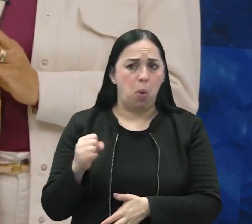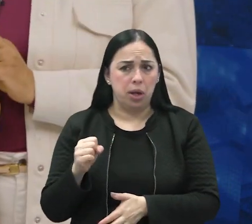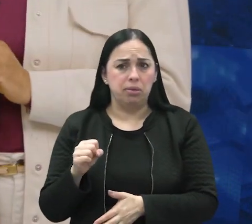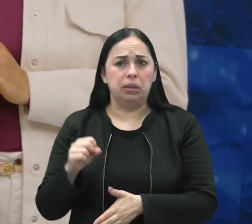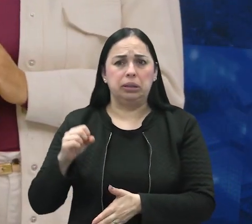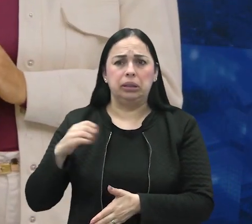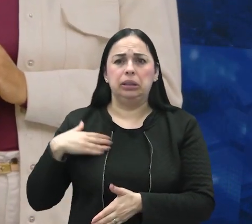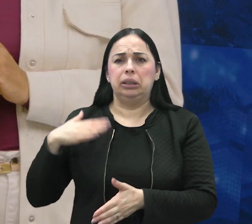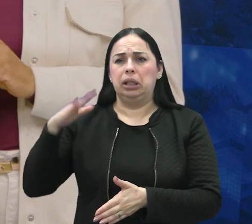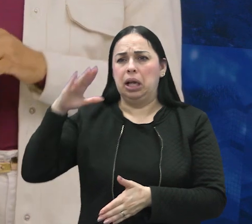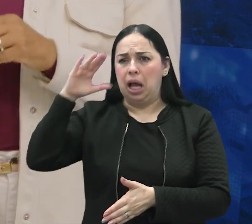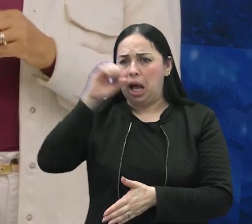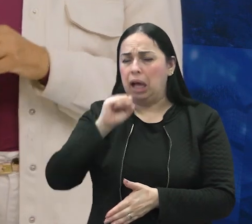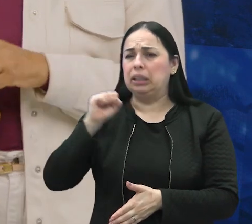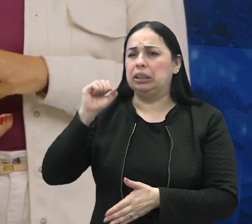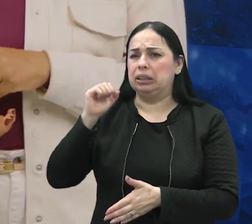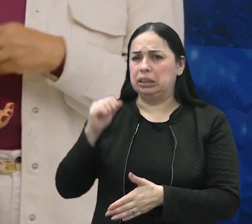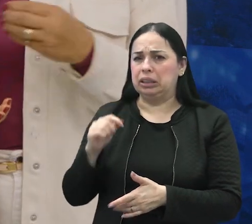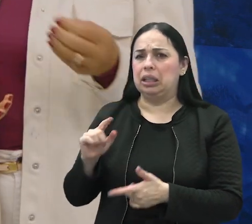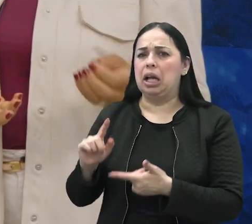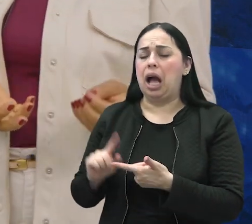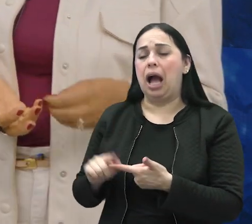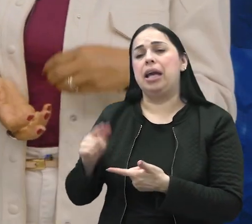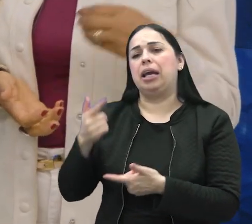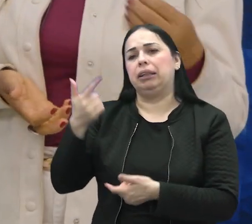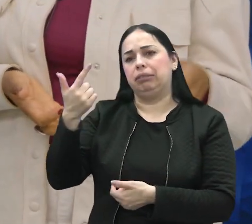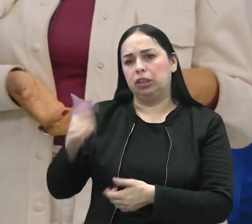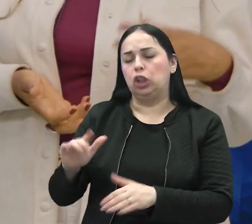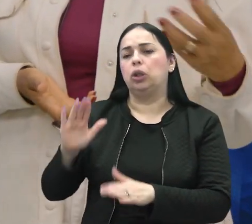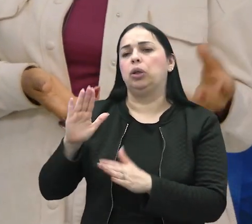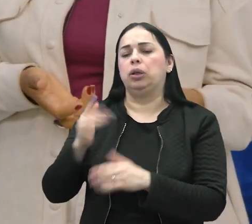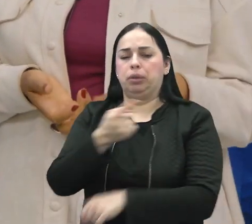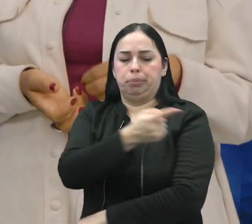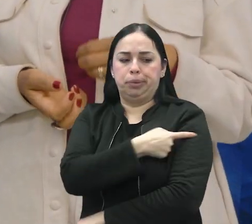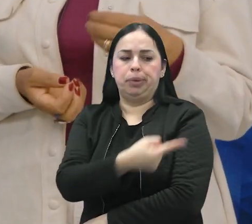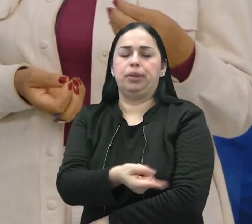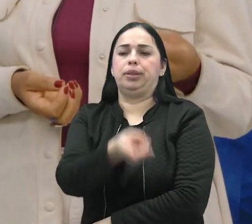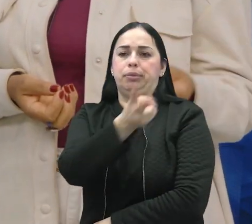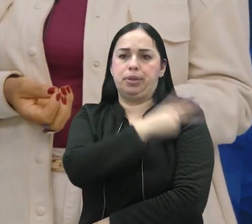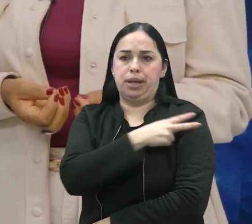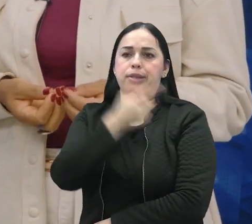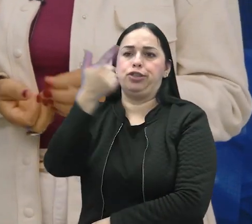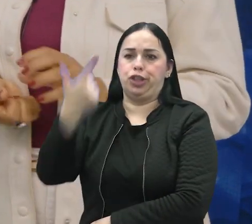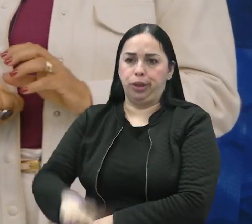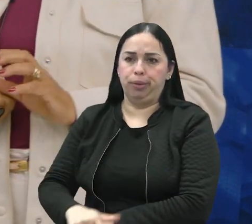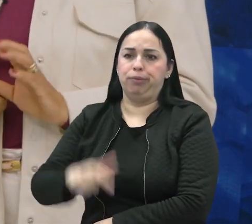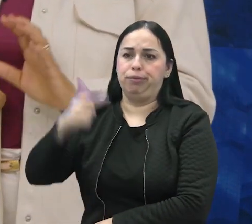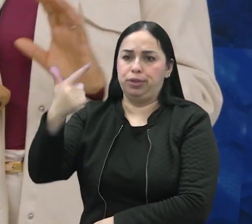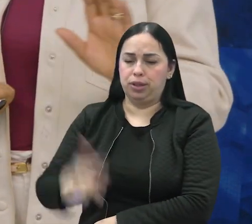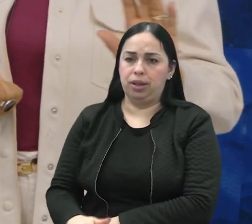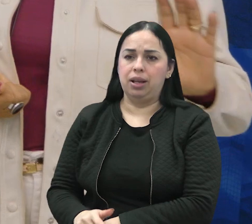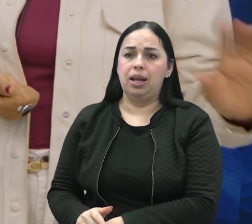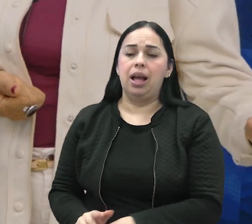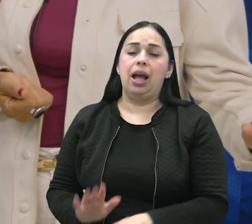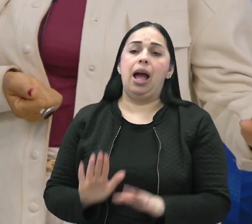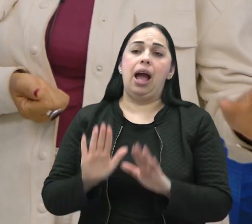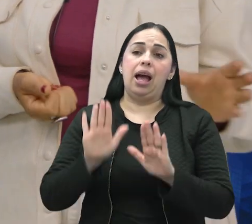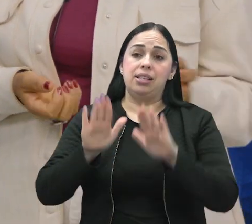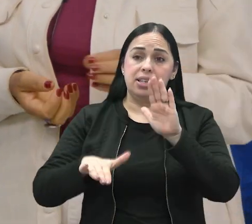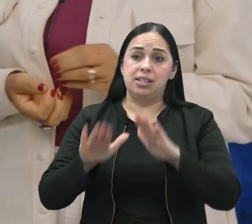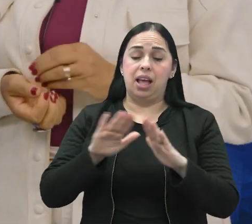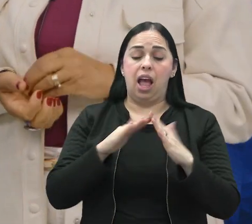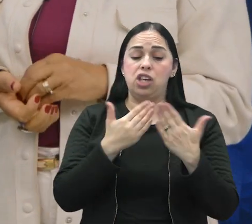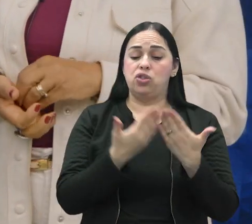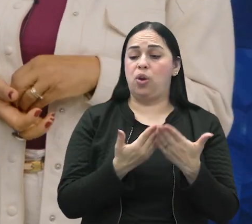aos 8, 9 anos, ele acaba reprovando a primeira e a segunda série, às vezes mais de uma vez, então ele era excluído. A